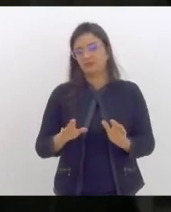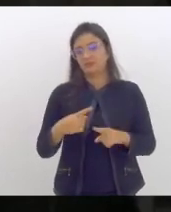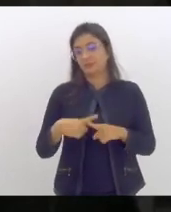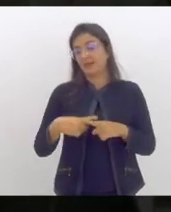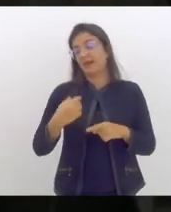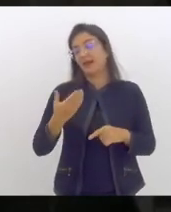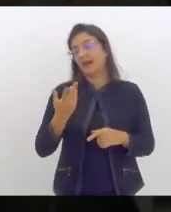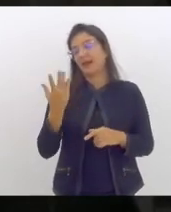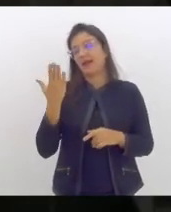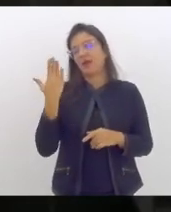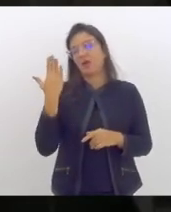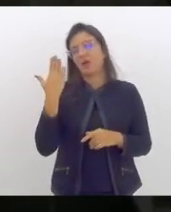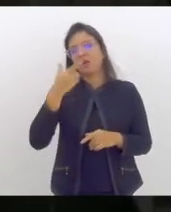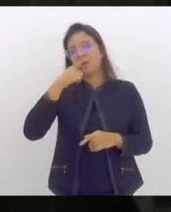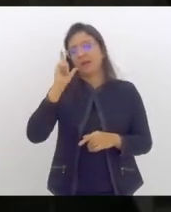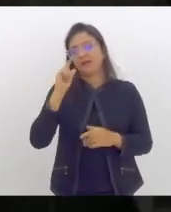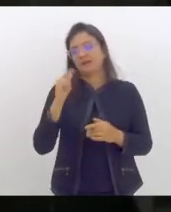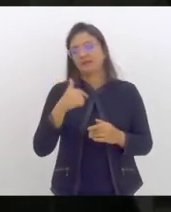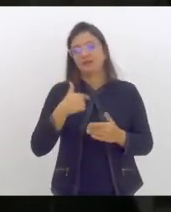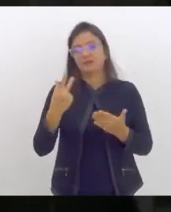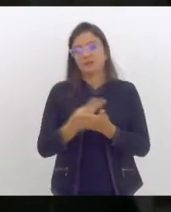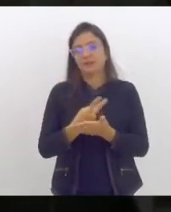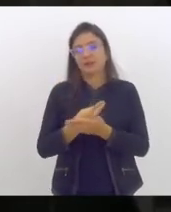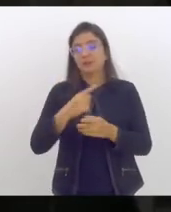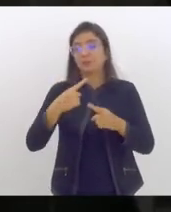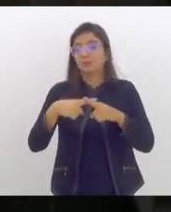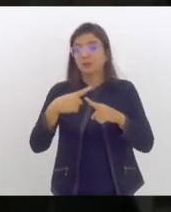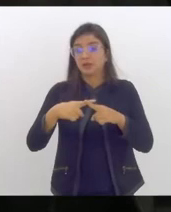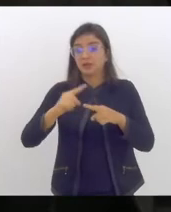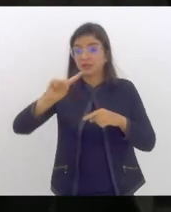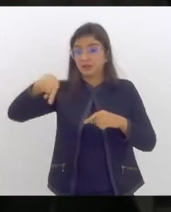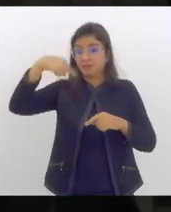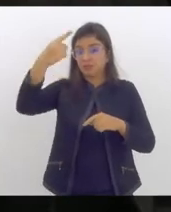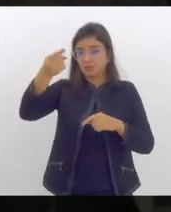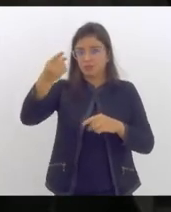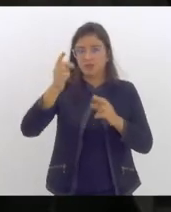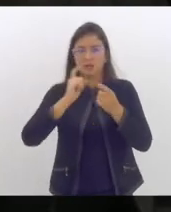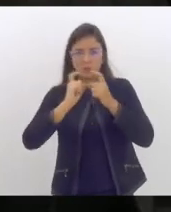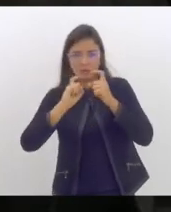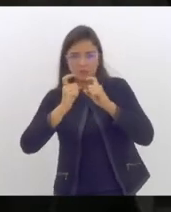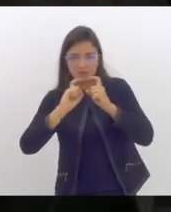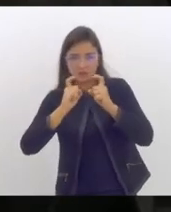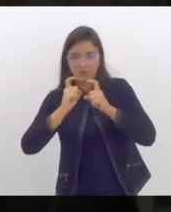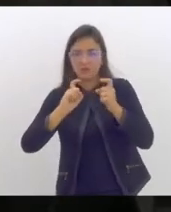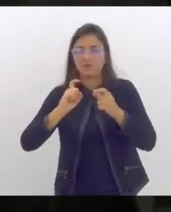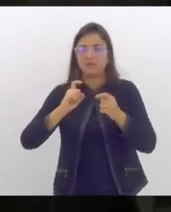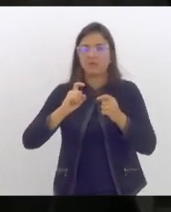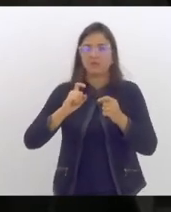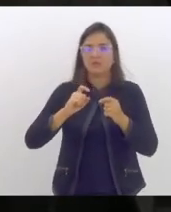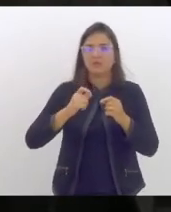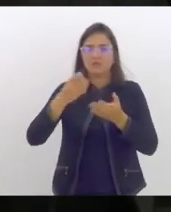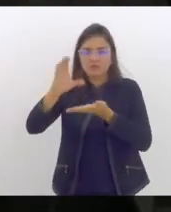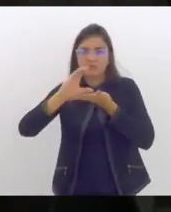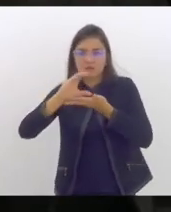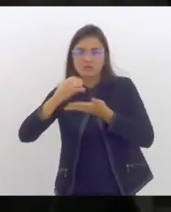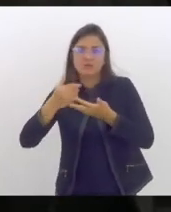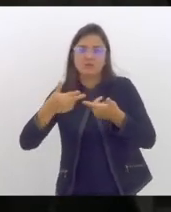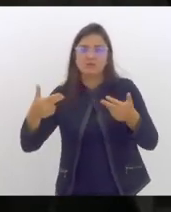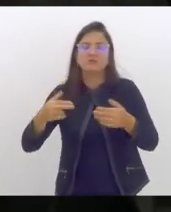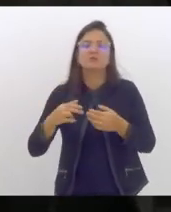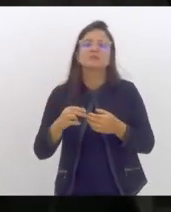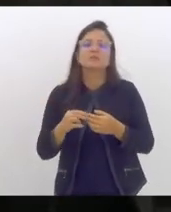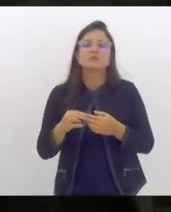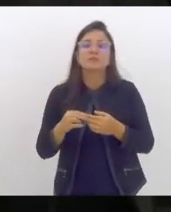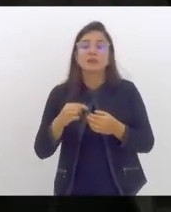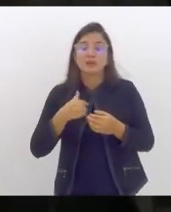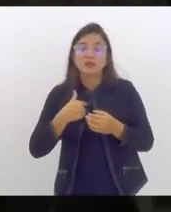nossa reunião de tributação eu vou solicitar submeter, né, uma